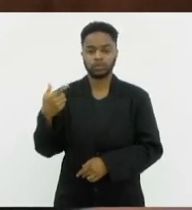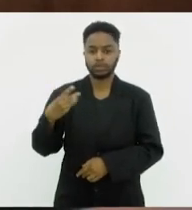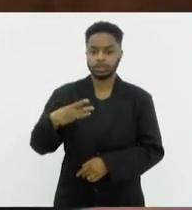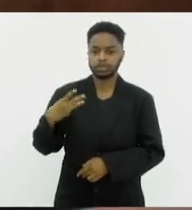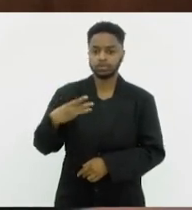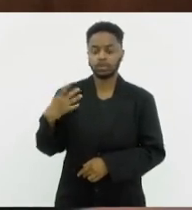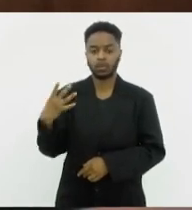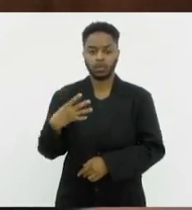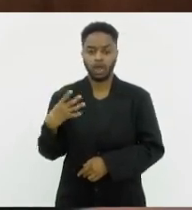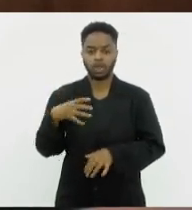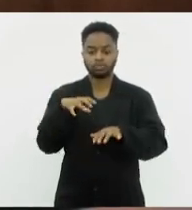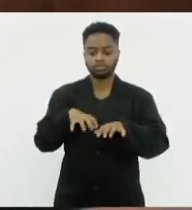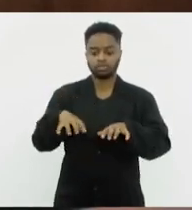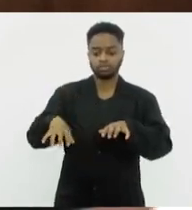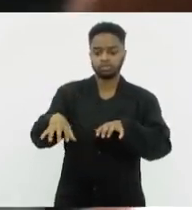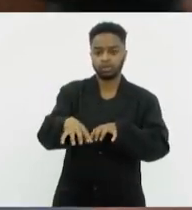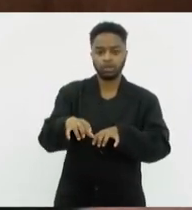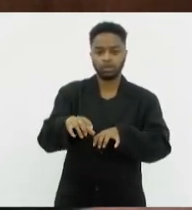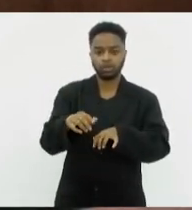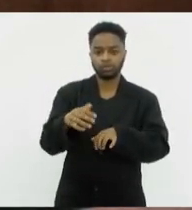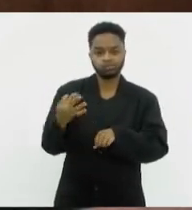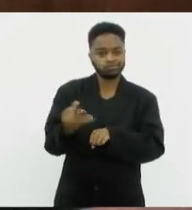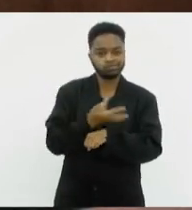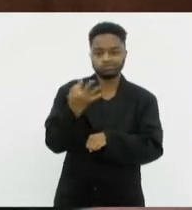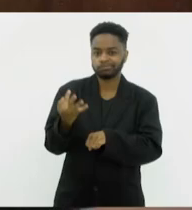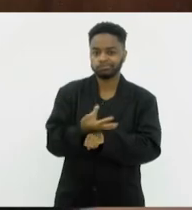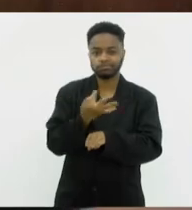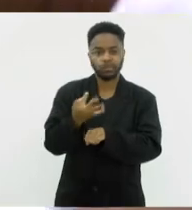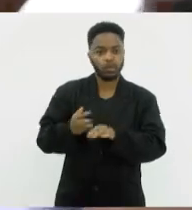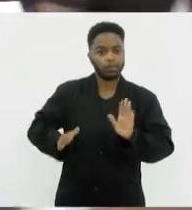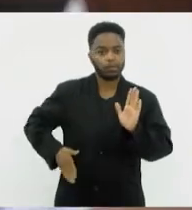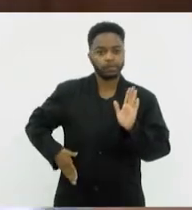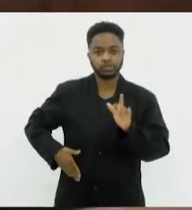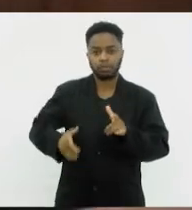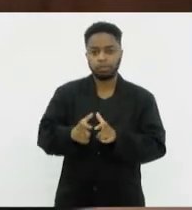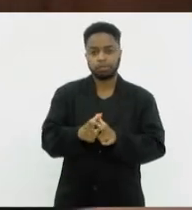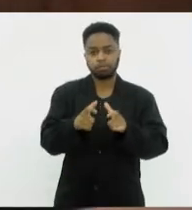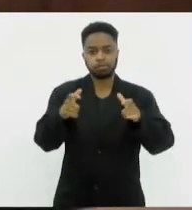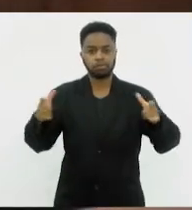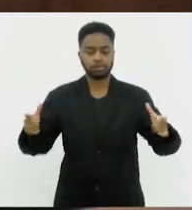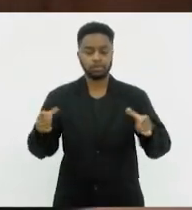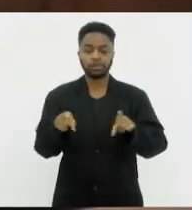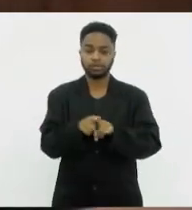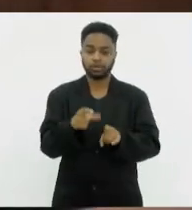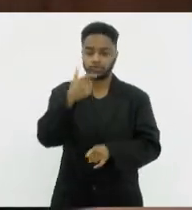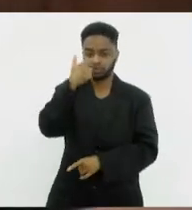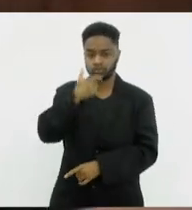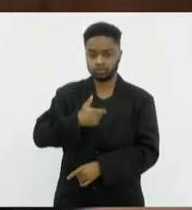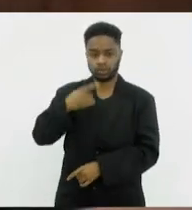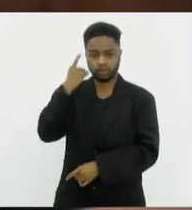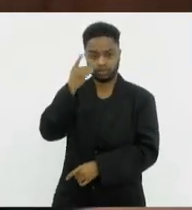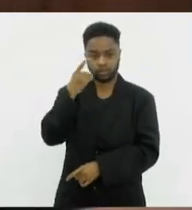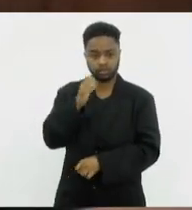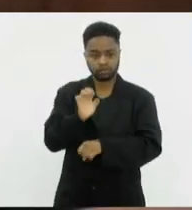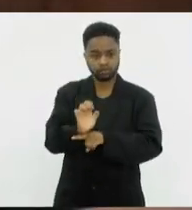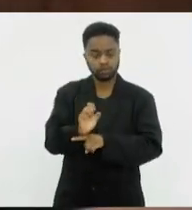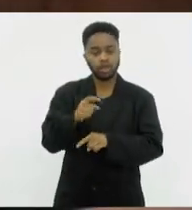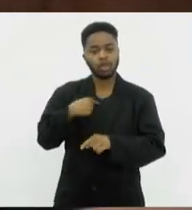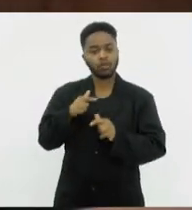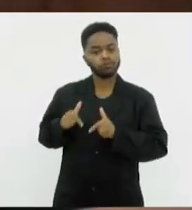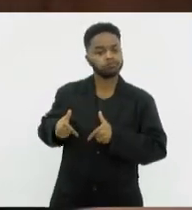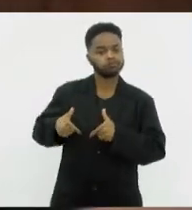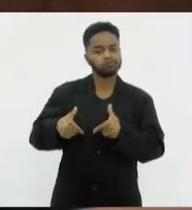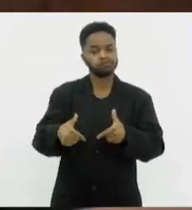1º, 2º, 3º e 4º distrito, não aguenta mais a questão do tráfico avançando. E eu, como deputado estadual, venho atuando, indo nos